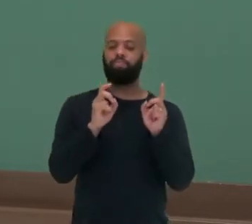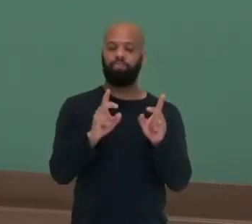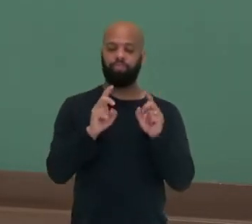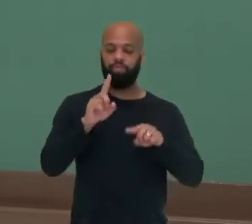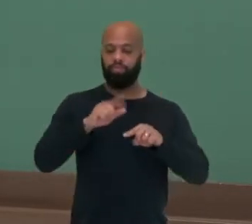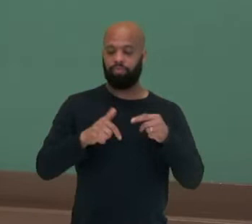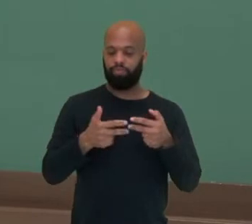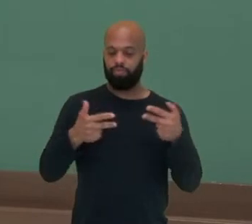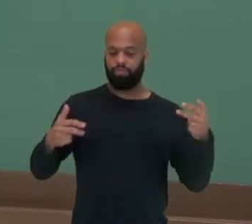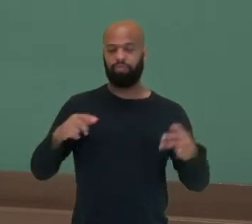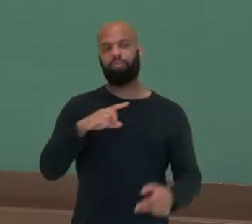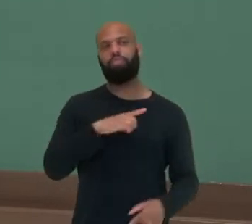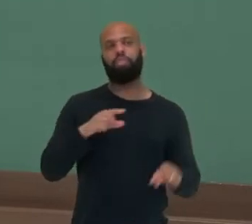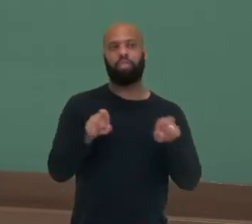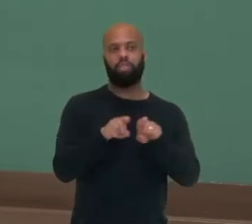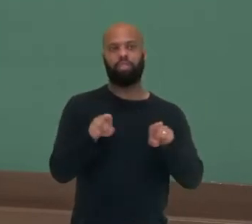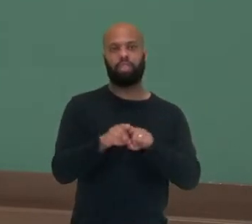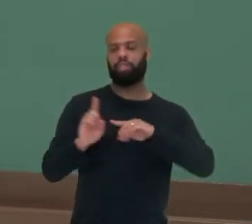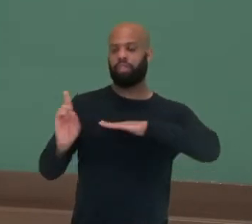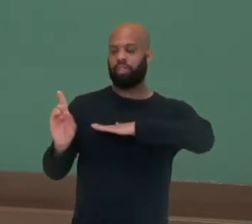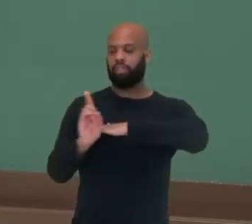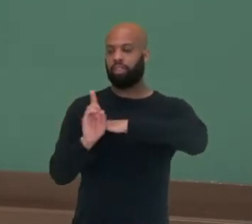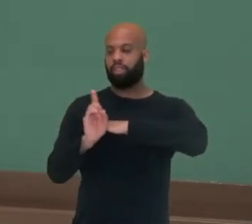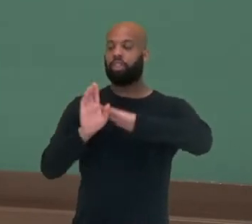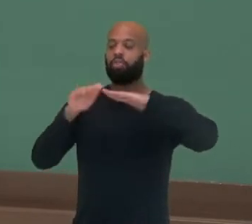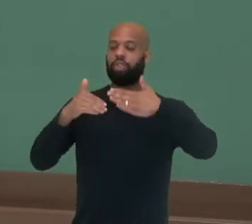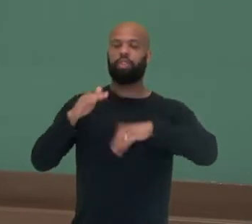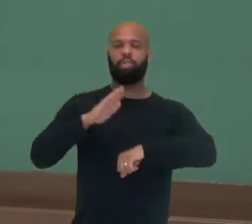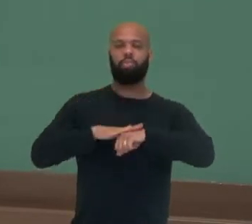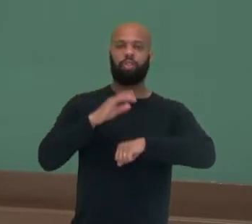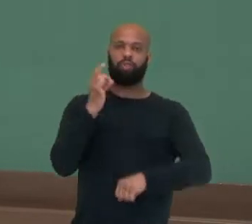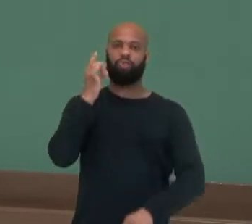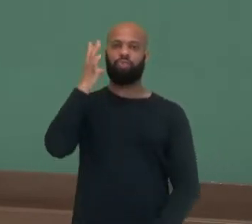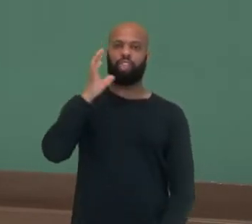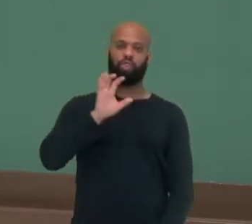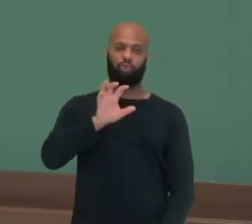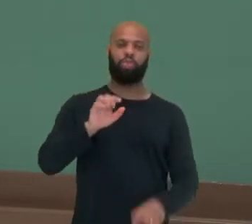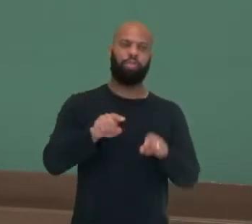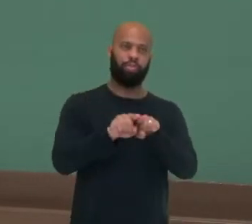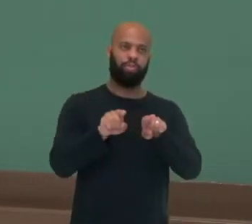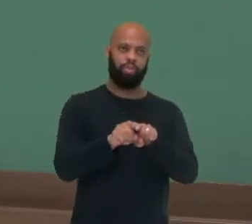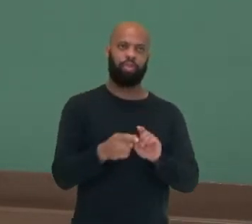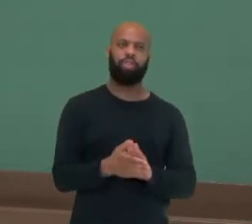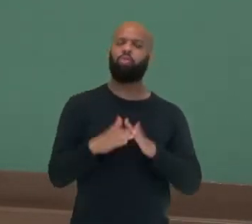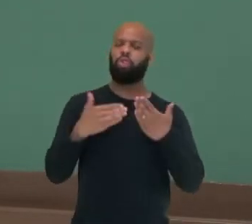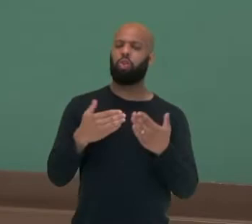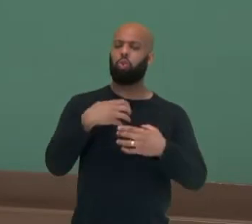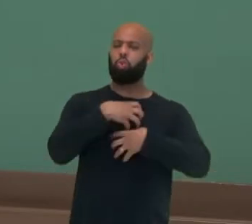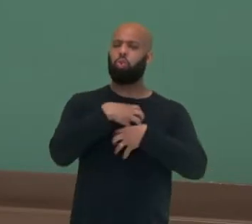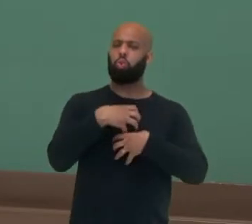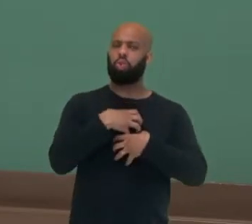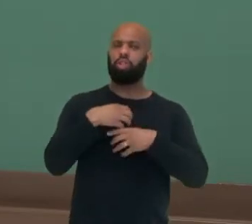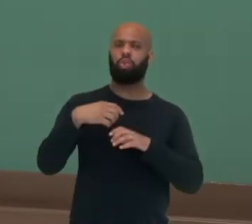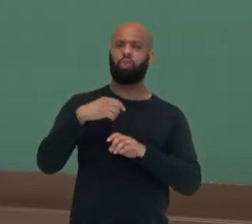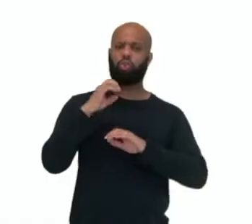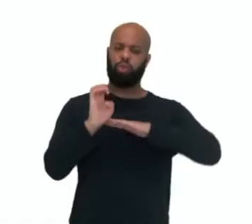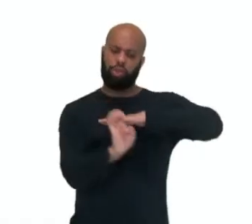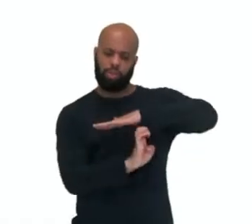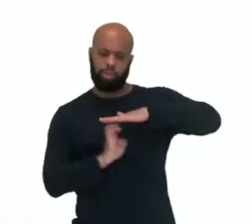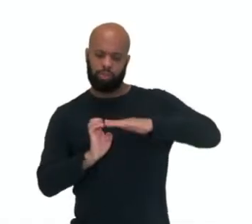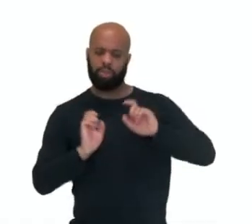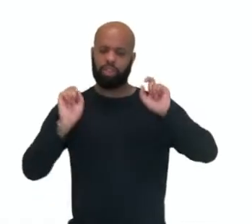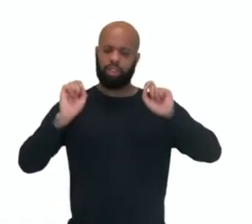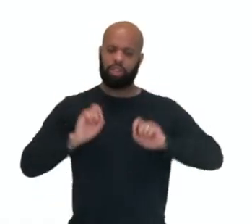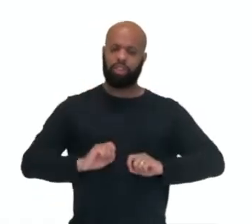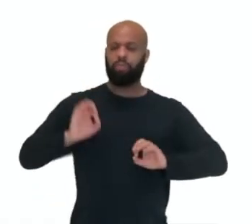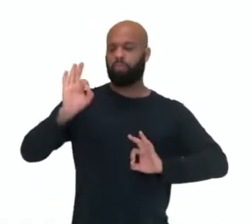lá para aquele cliente. Então facilita bastante nesse aspecto. De que maneira uma empresa pode organizar